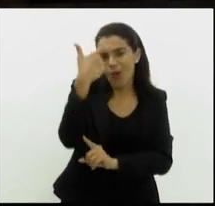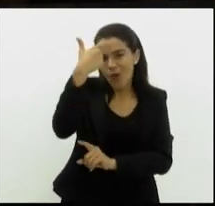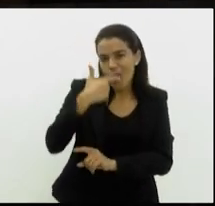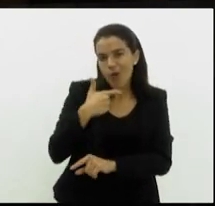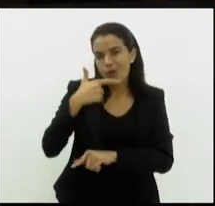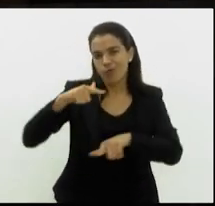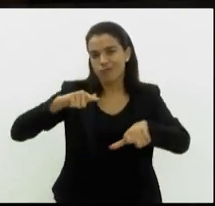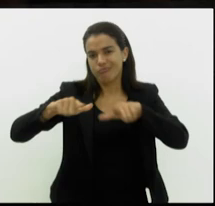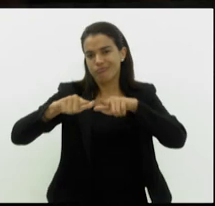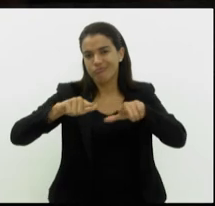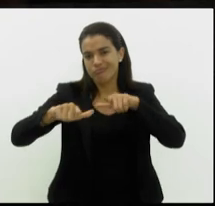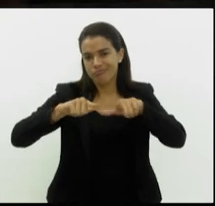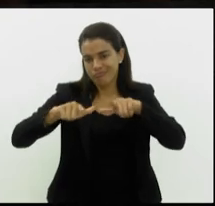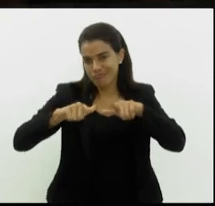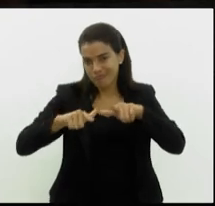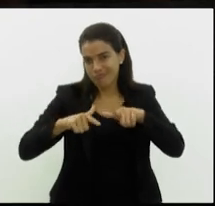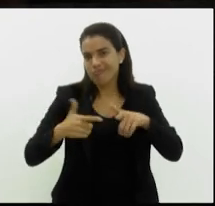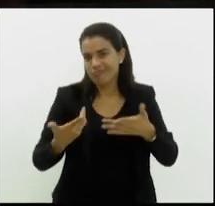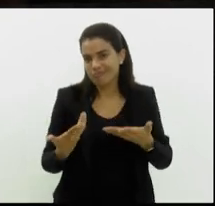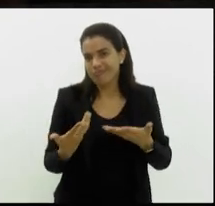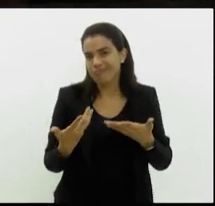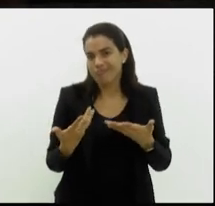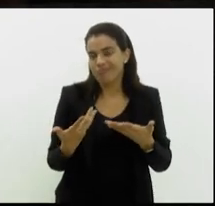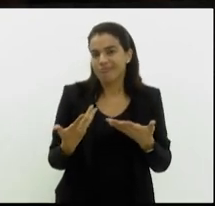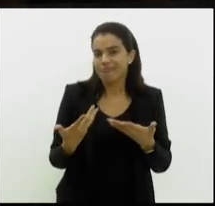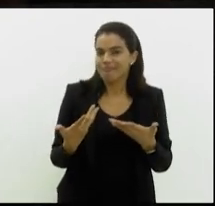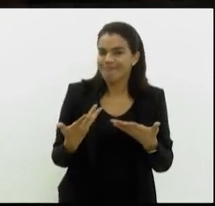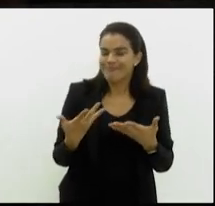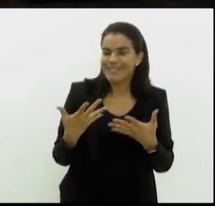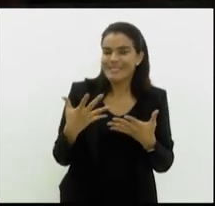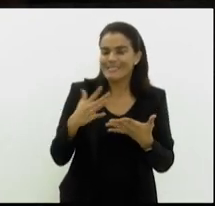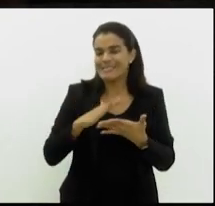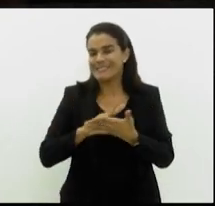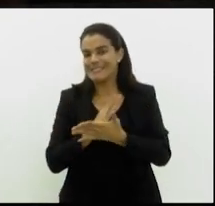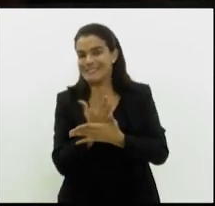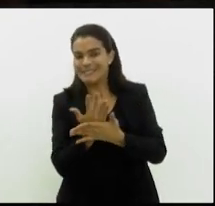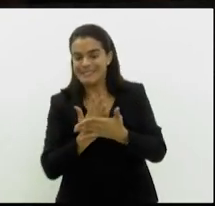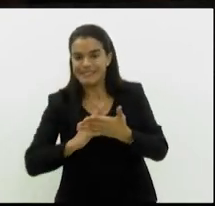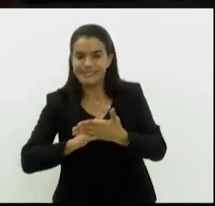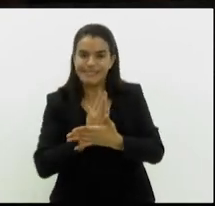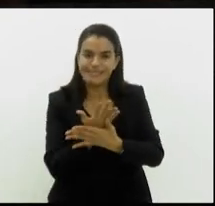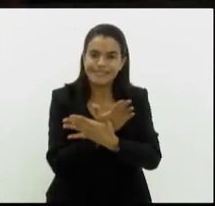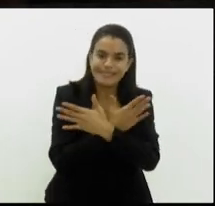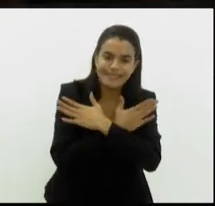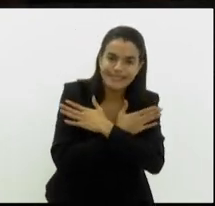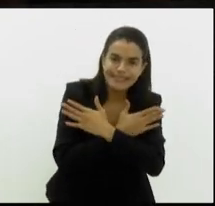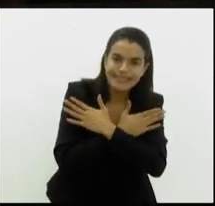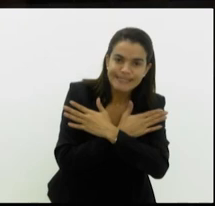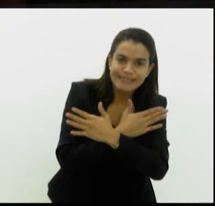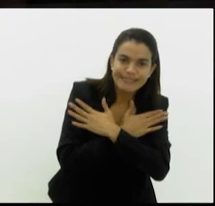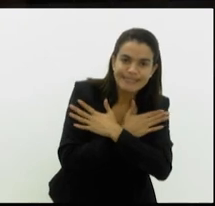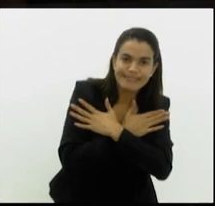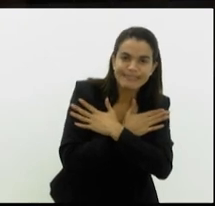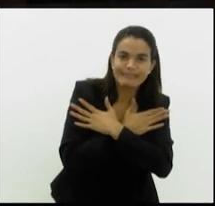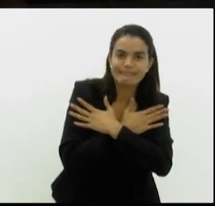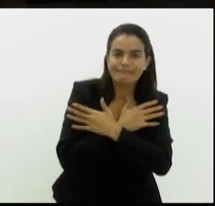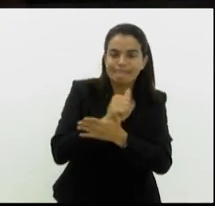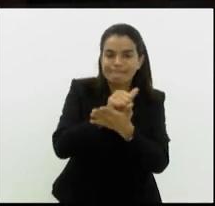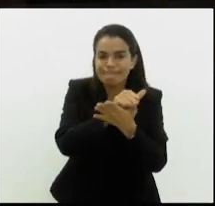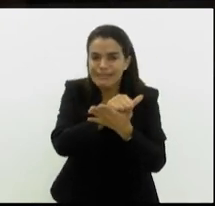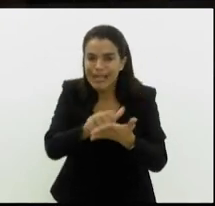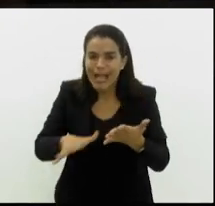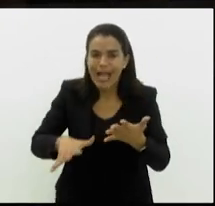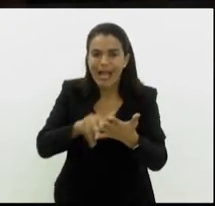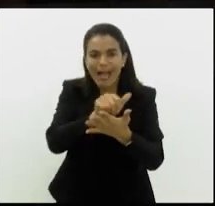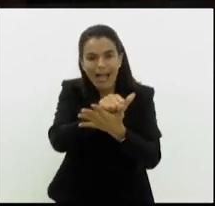trabalhadores, e que gera o desconforto do desemprego, da perda de renda,